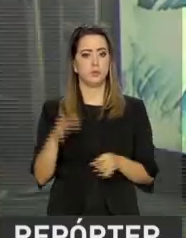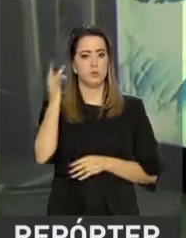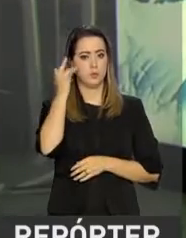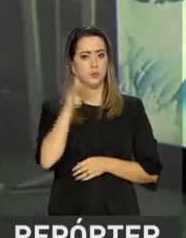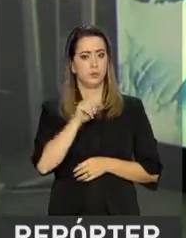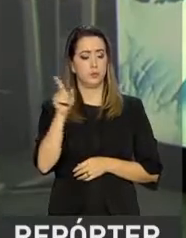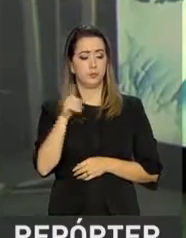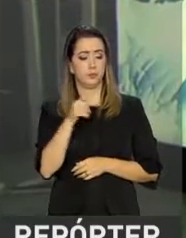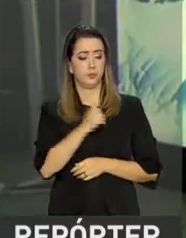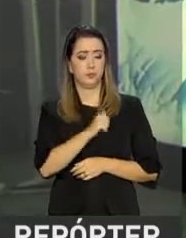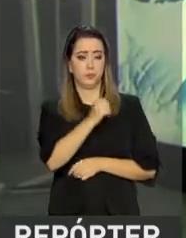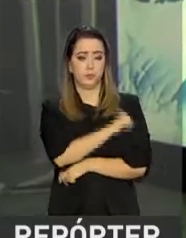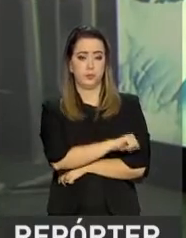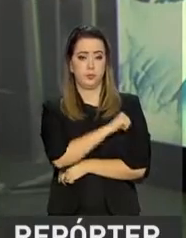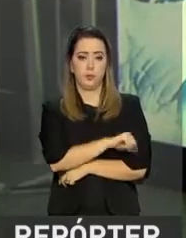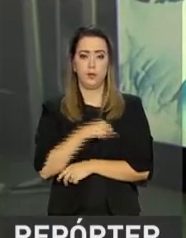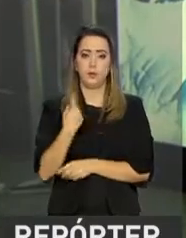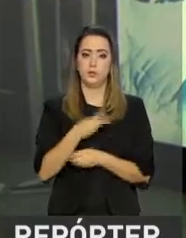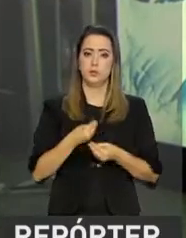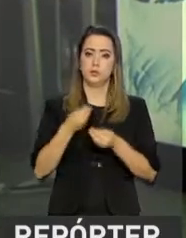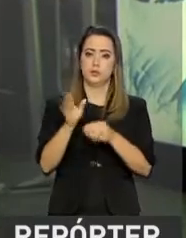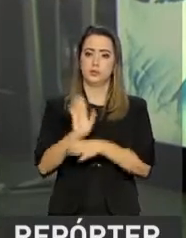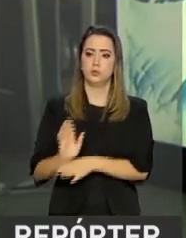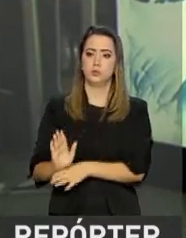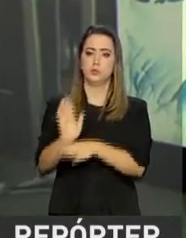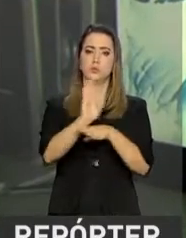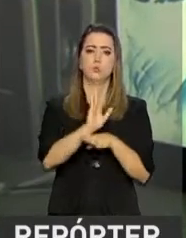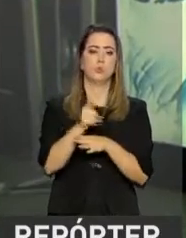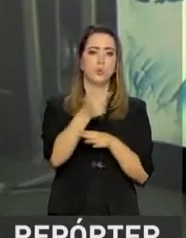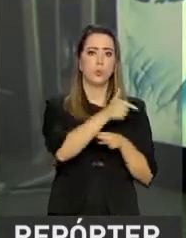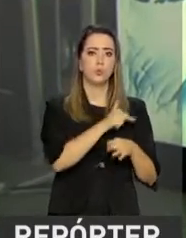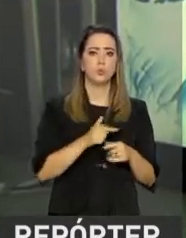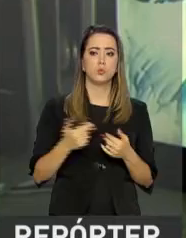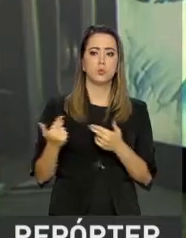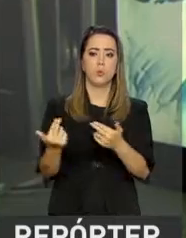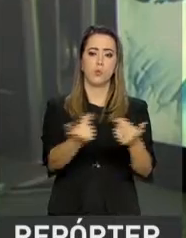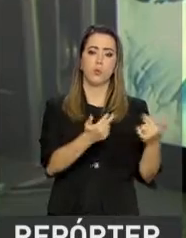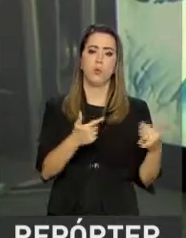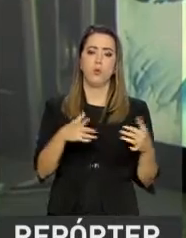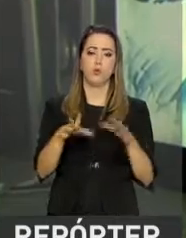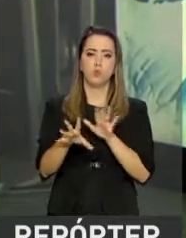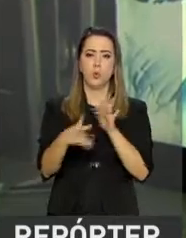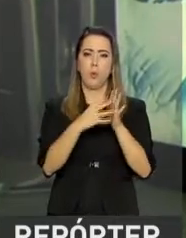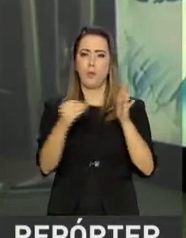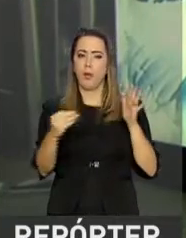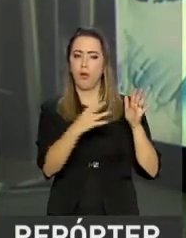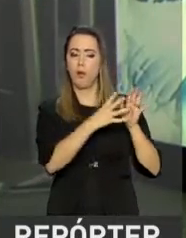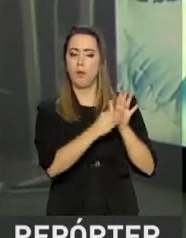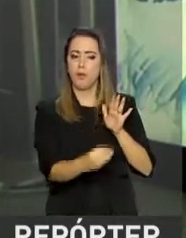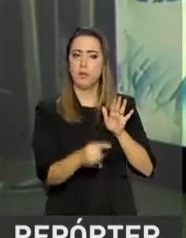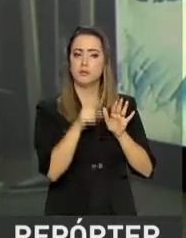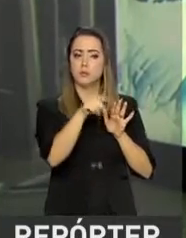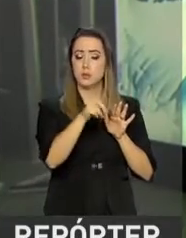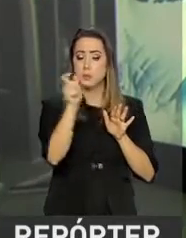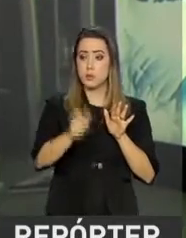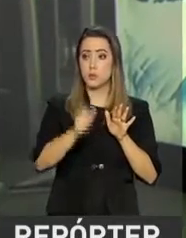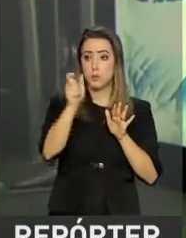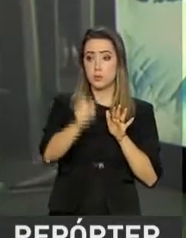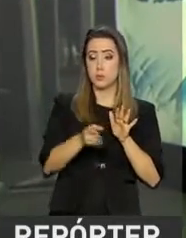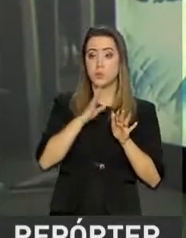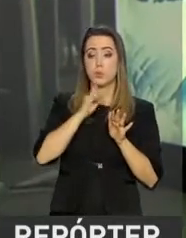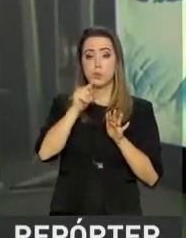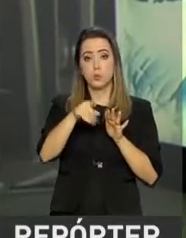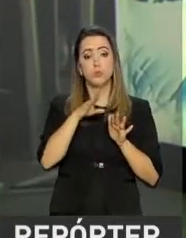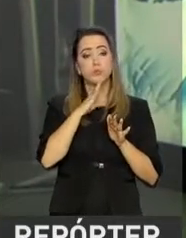janeiro a gente quer levar esse conteúdo para outros lugares outras cidades de modo que mais pessoas tenham acesso se